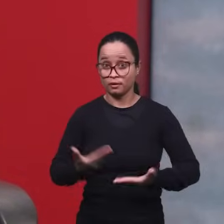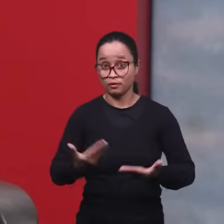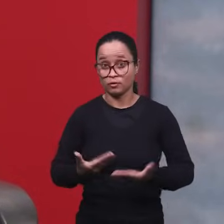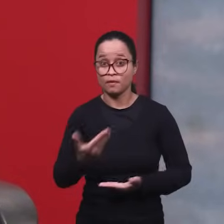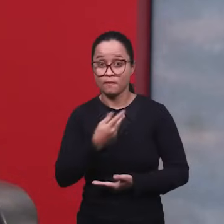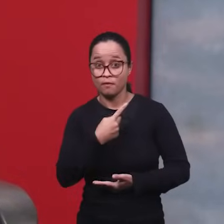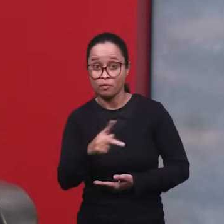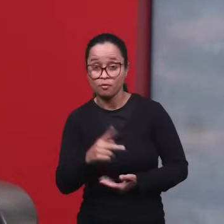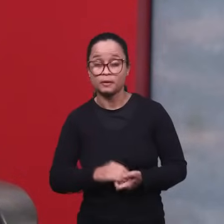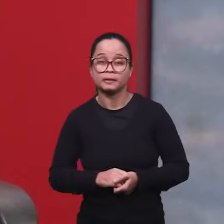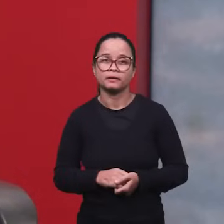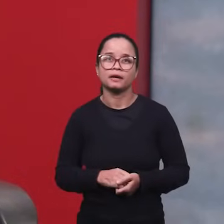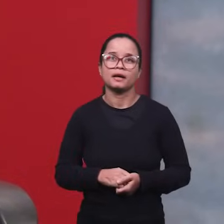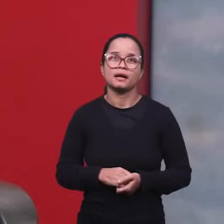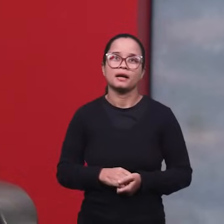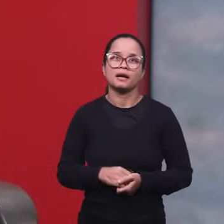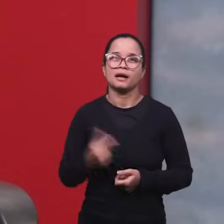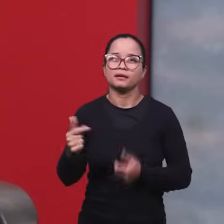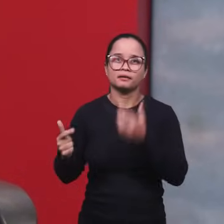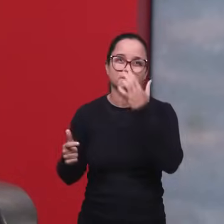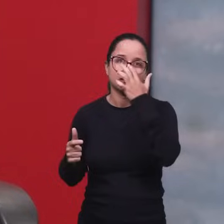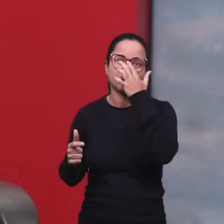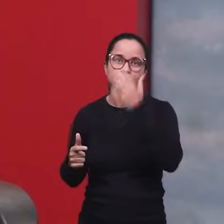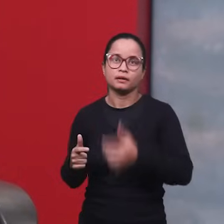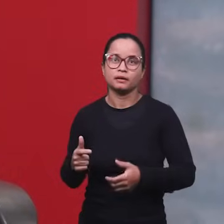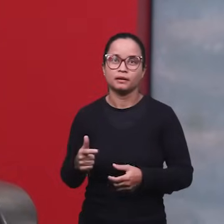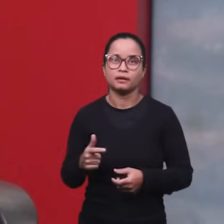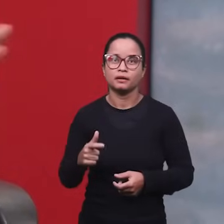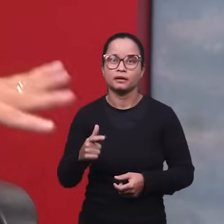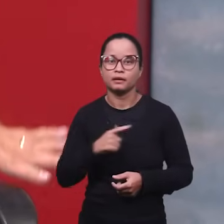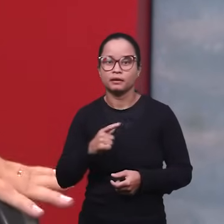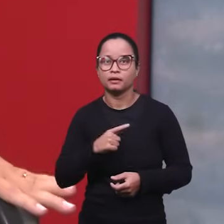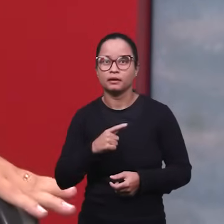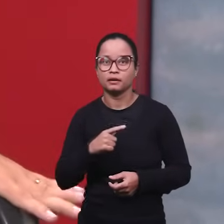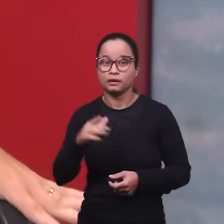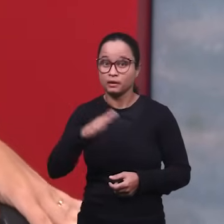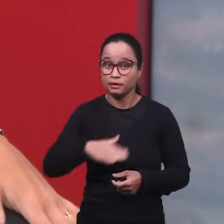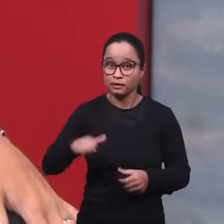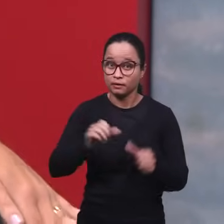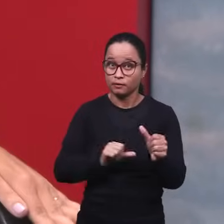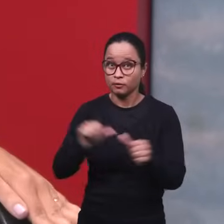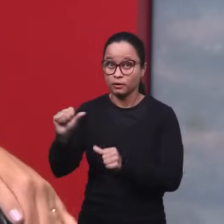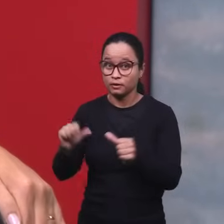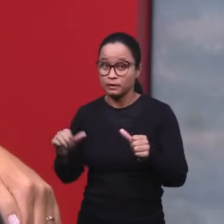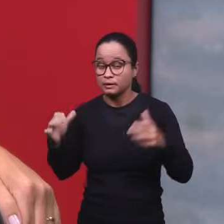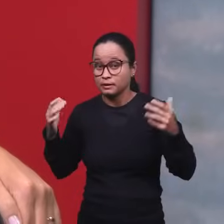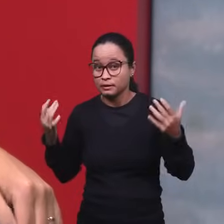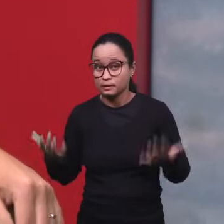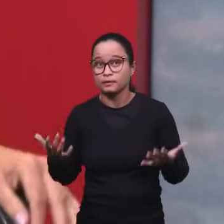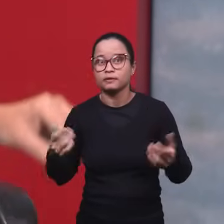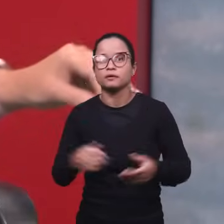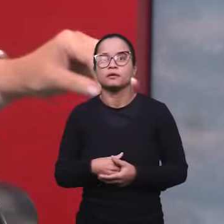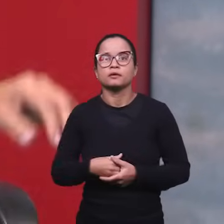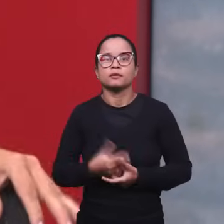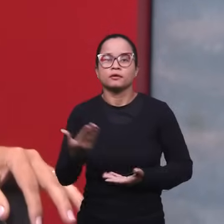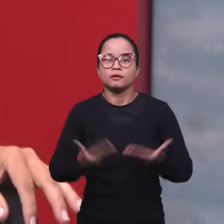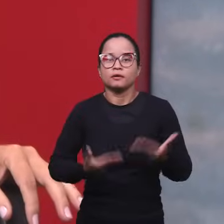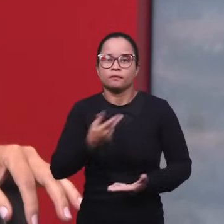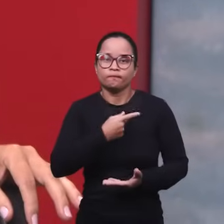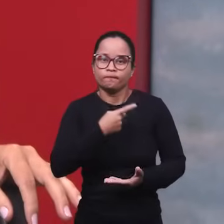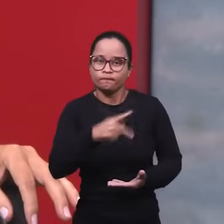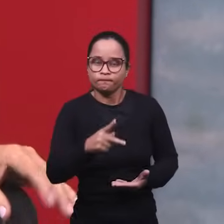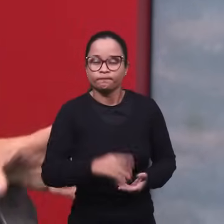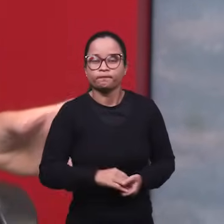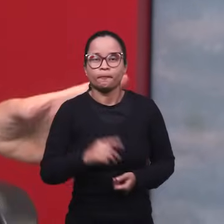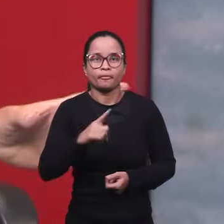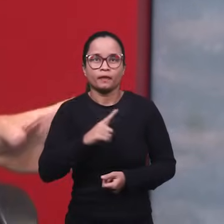público, ele não ganha mais, não tem mais nem a paridade nem a integralidade, só para quem está na regra de transição. E assim, o servidor público que